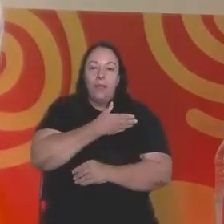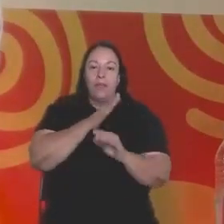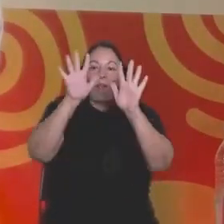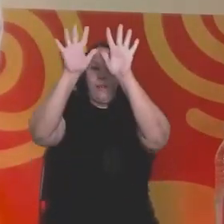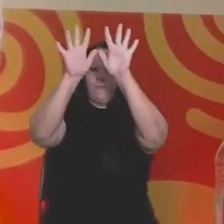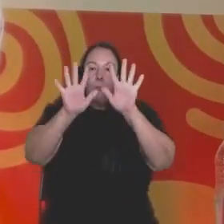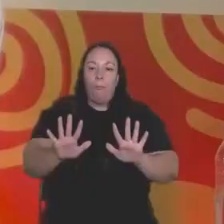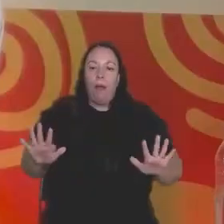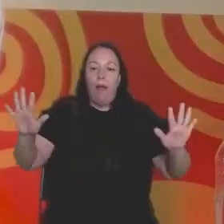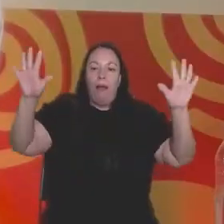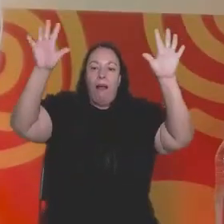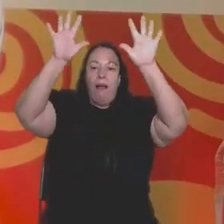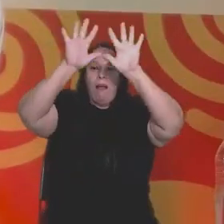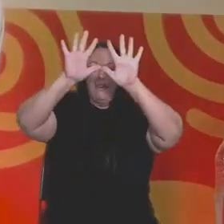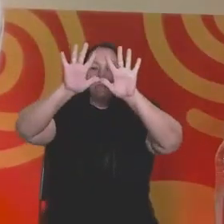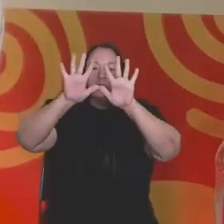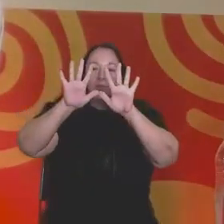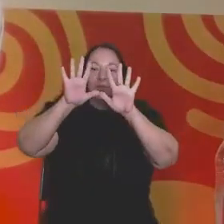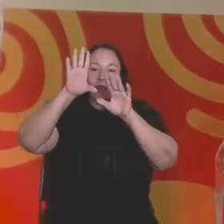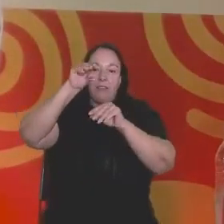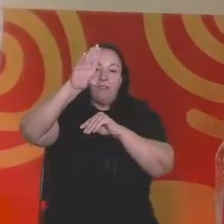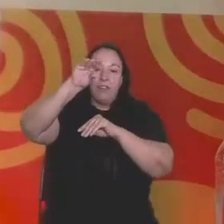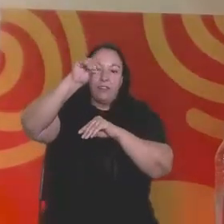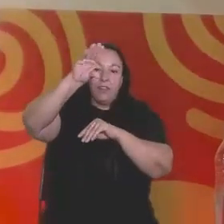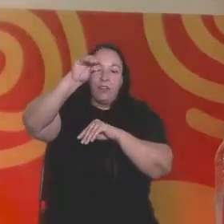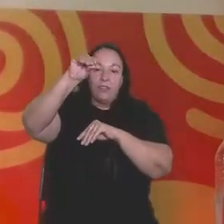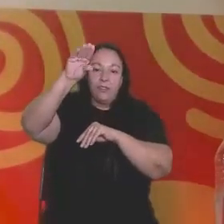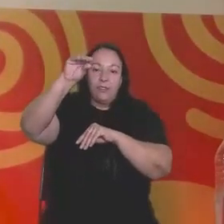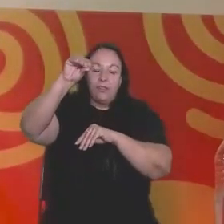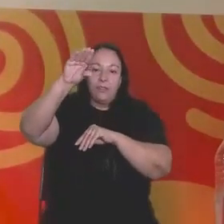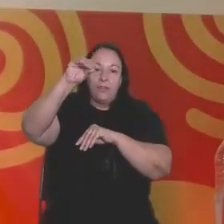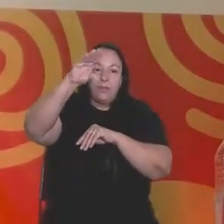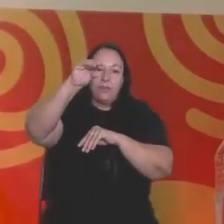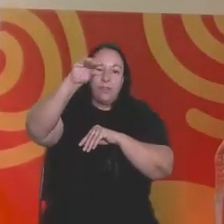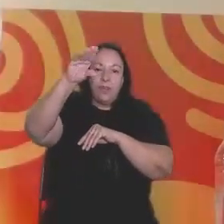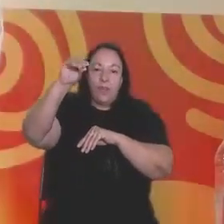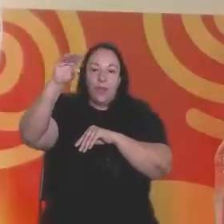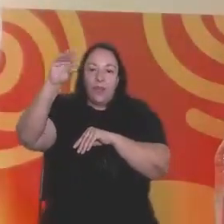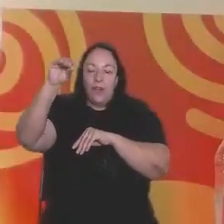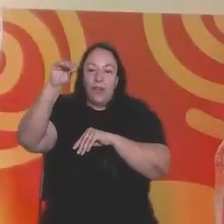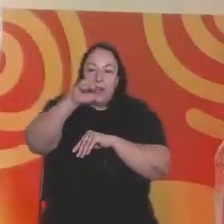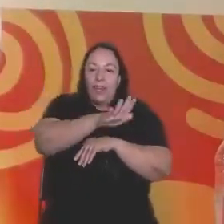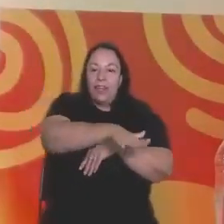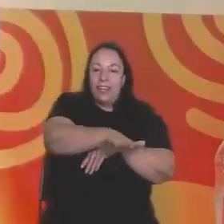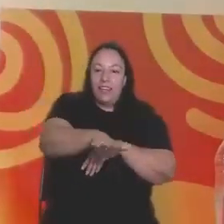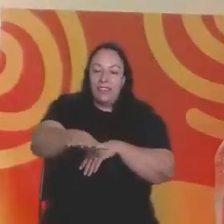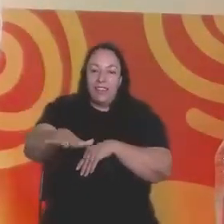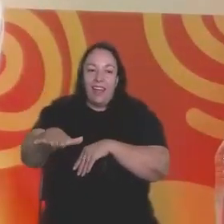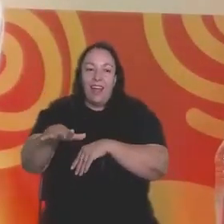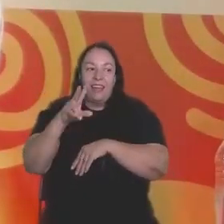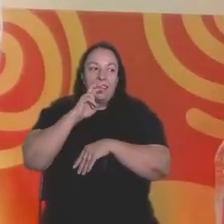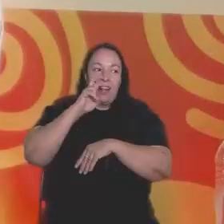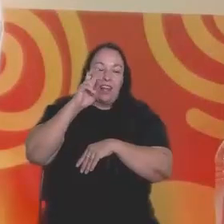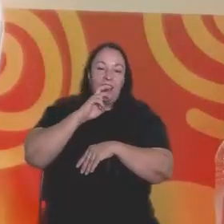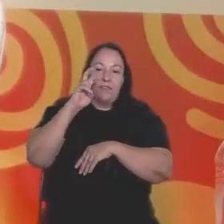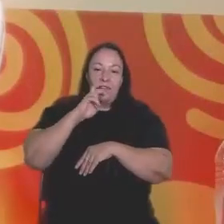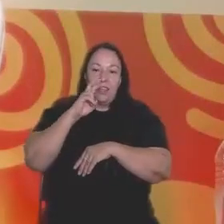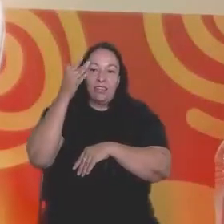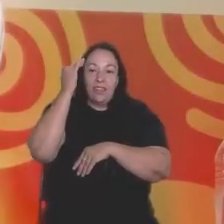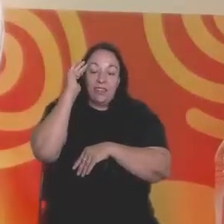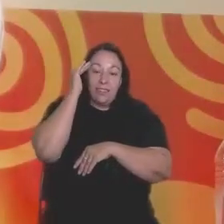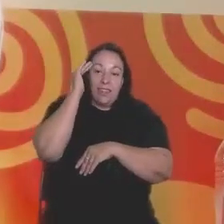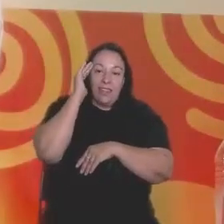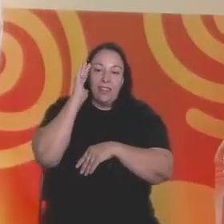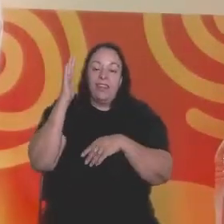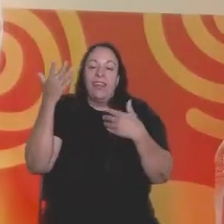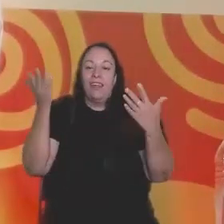colocava um pano e vinha com aqueles fantoches de meia, né? Ela, oi, criançada, mudava a voz. Ficavam os meus amigos todos querendo entender de